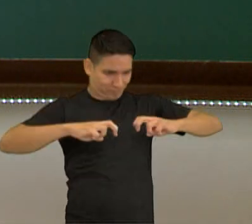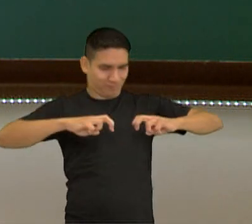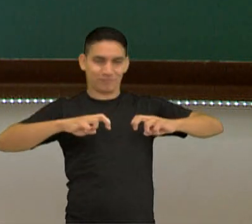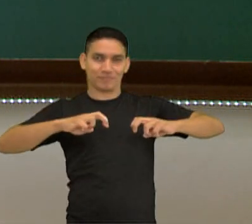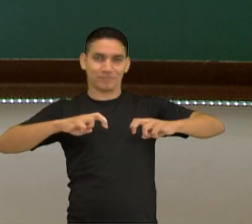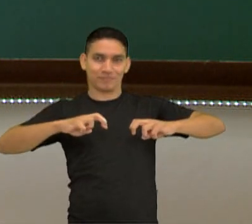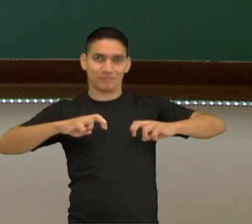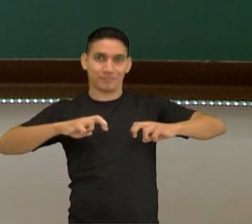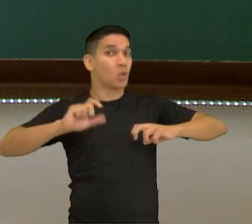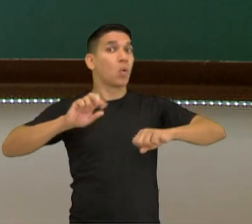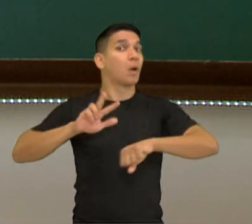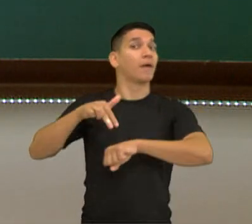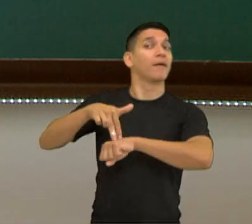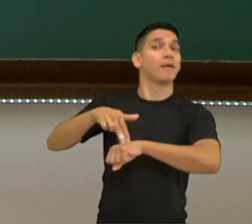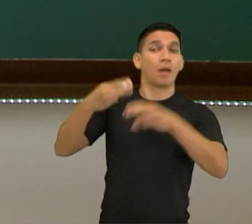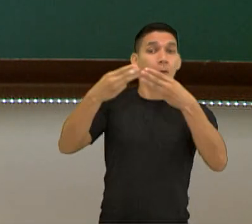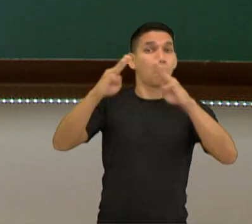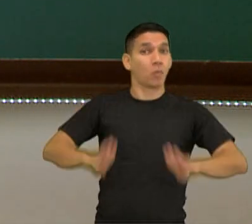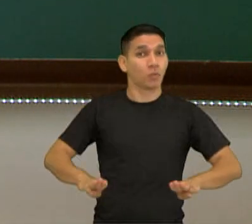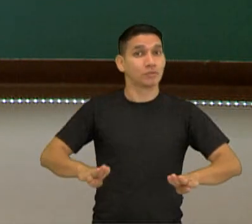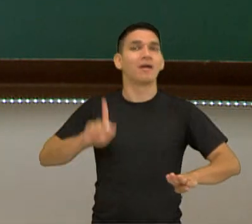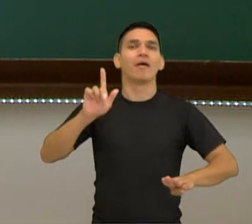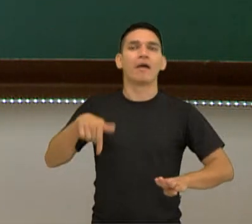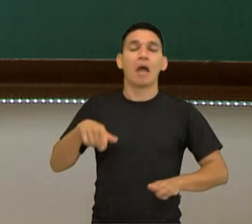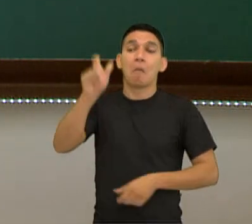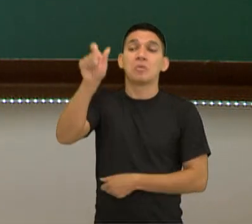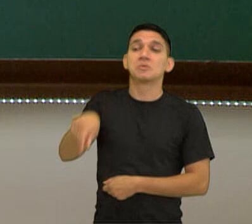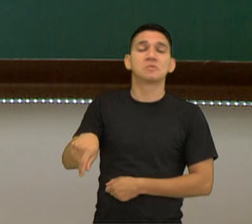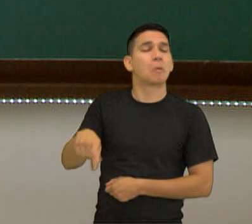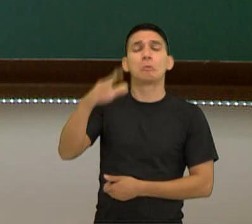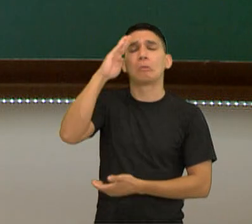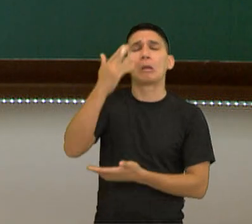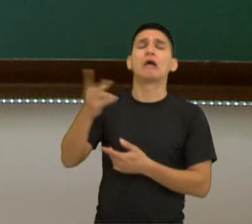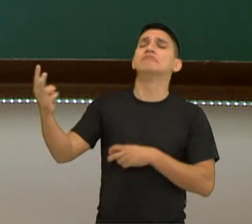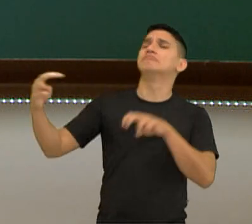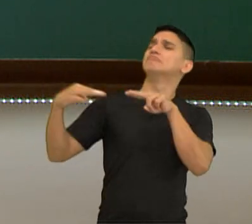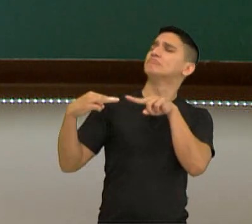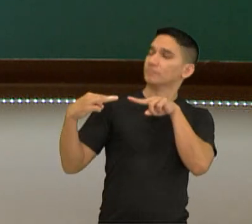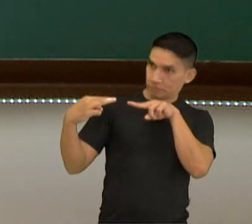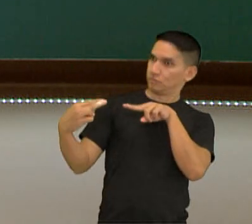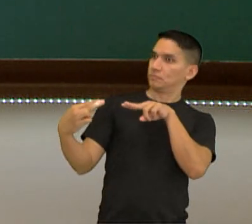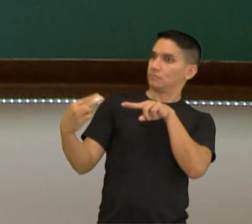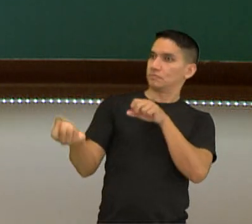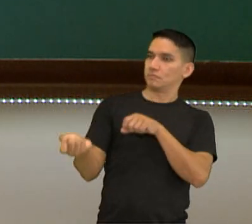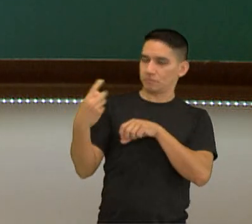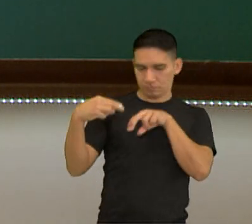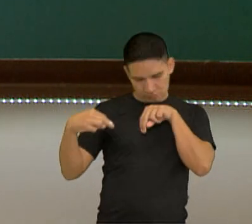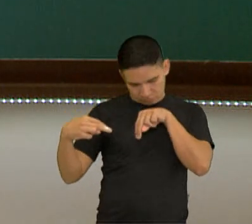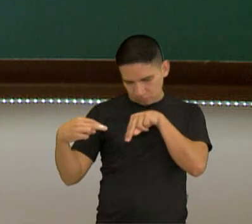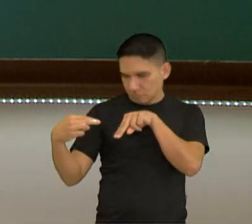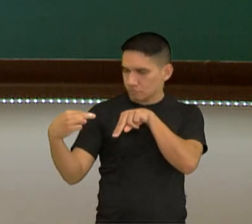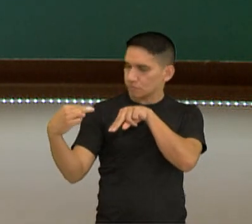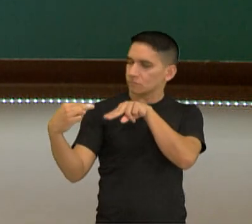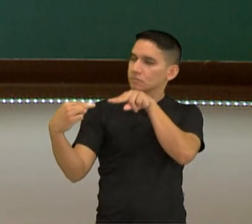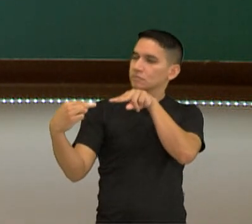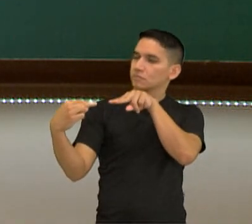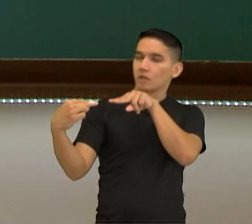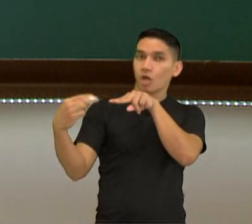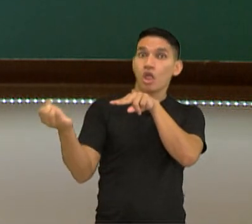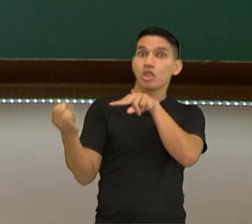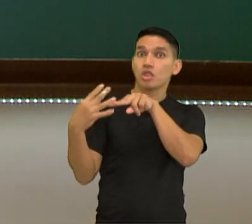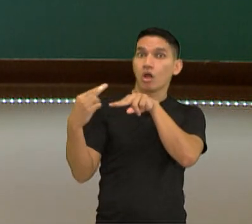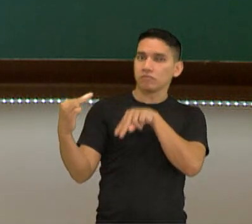nesta performance lá no museu? A pessoa que ela menos esperava que pudesse encontrar. E quando ela ergue a cabeça para lançar um novo